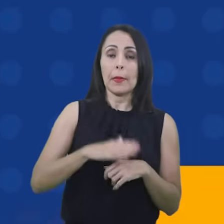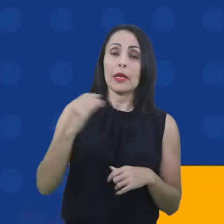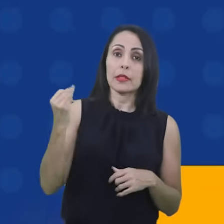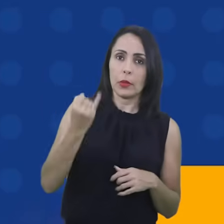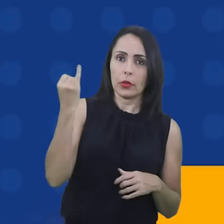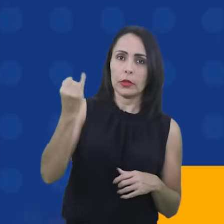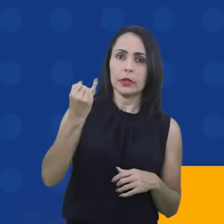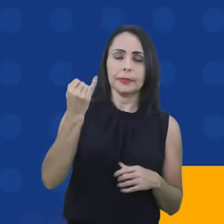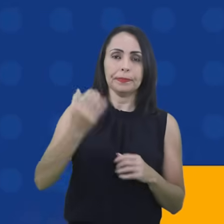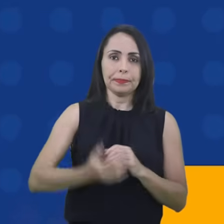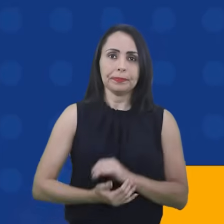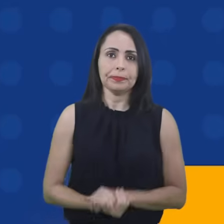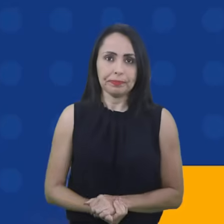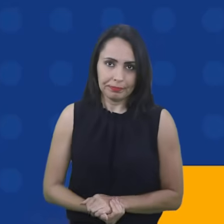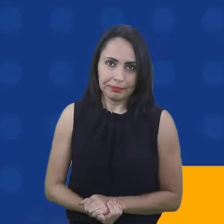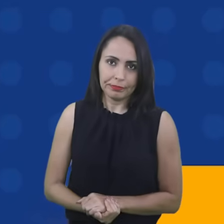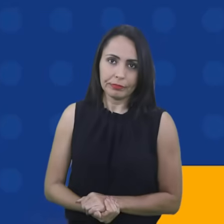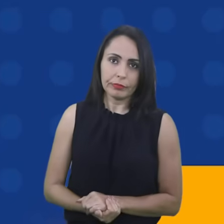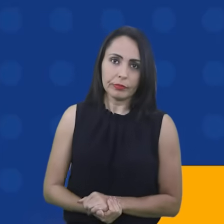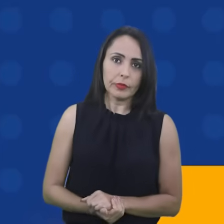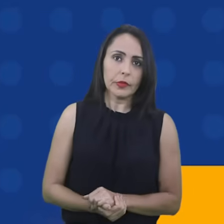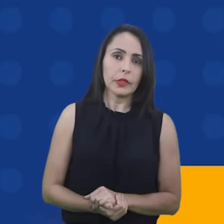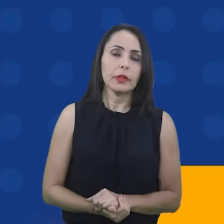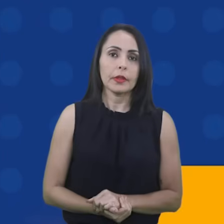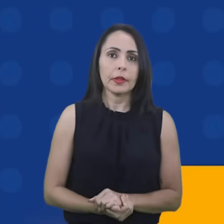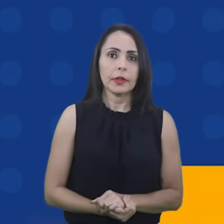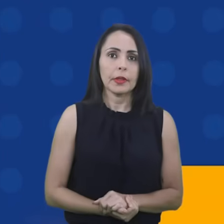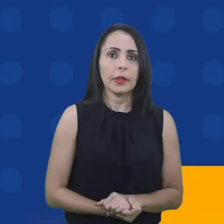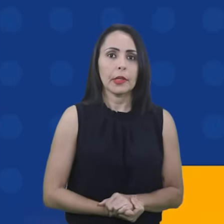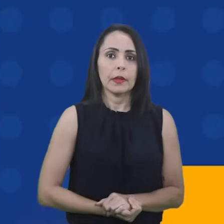gente vai ver isso melhor adiante. Só não deixe de utilizar.